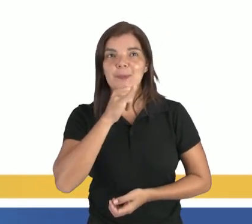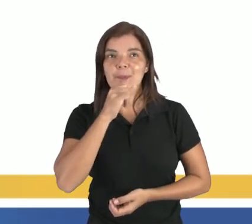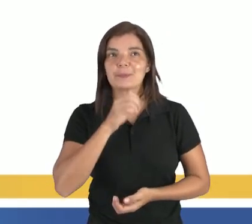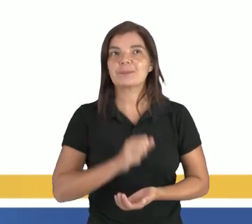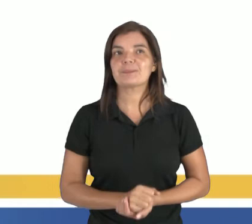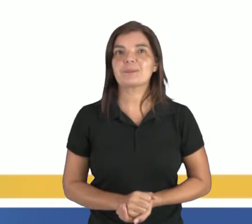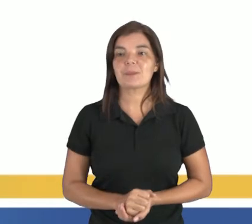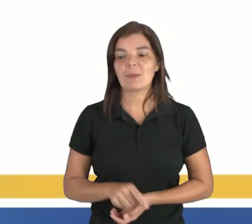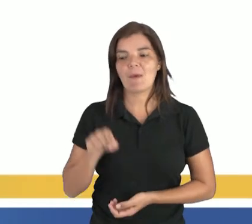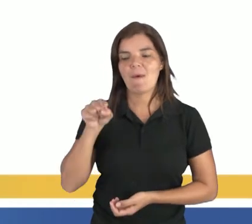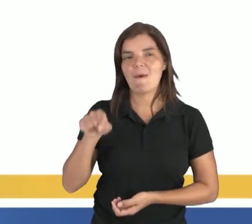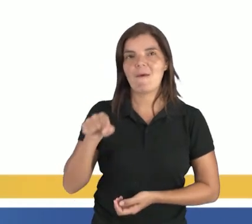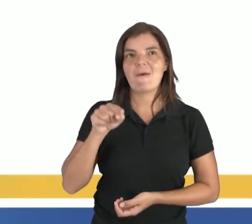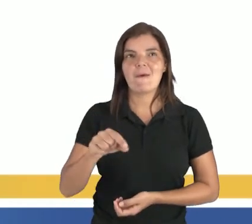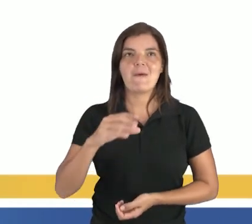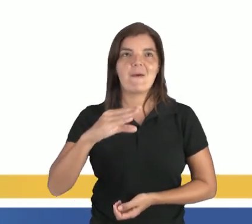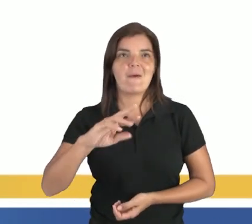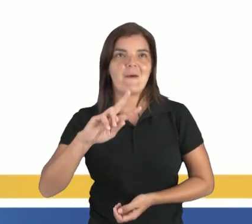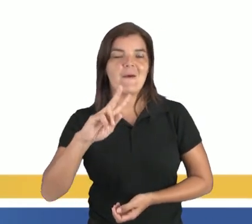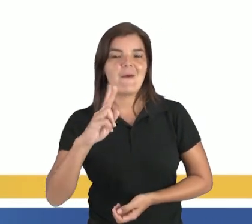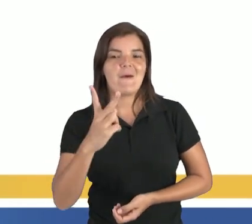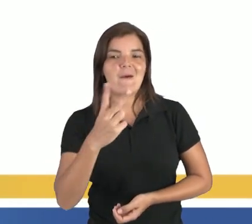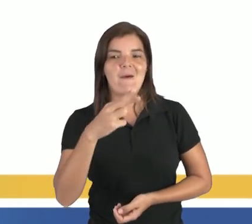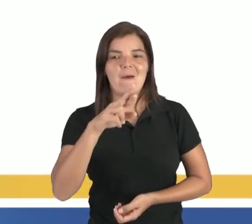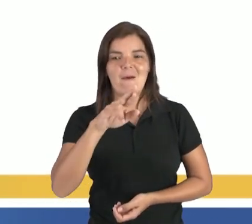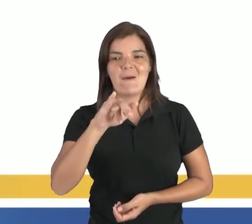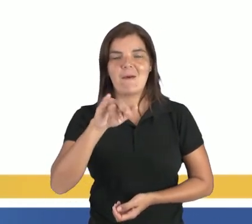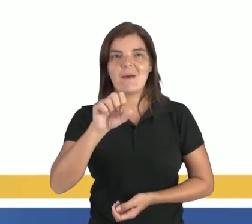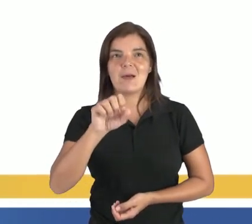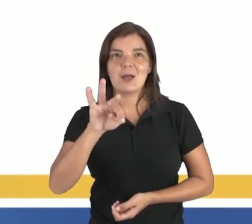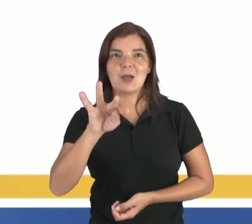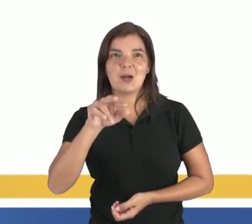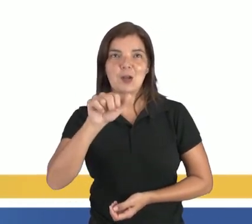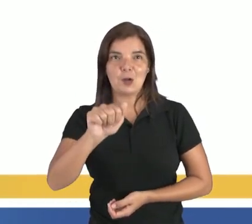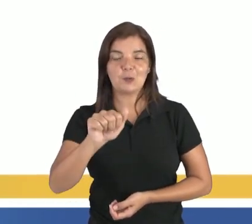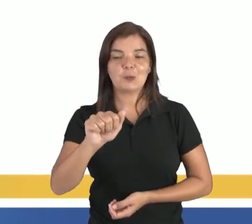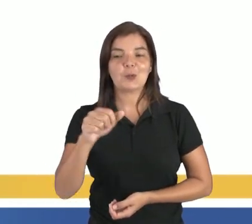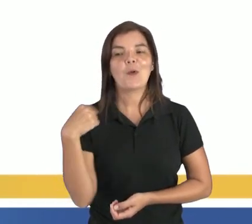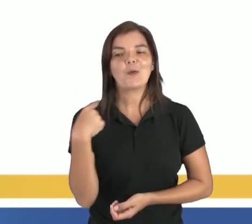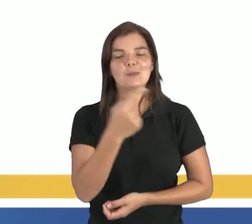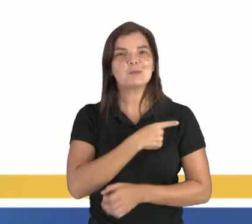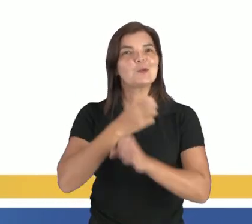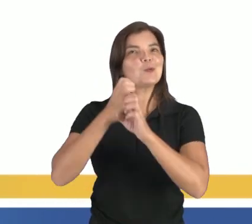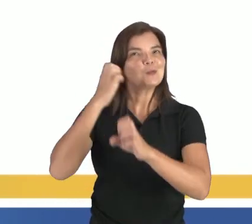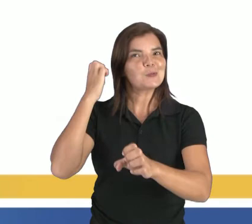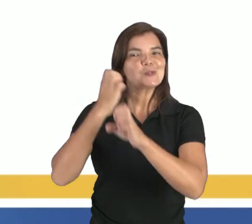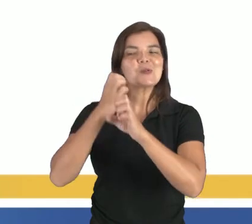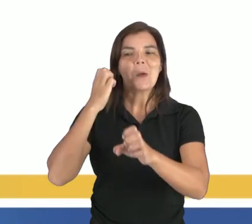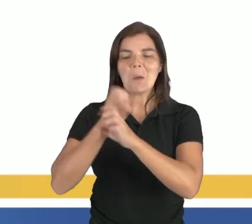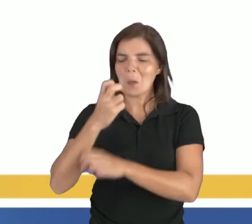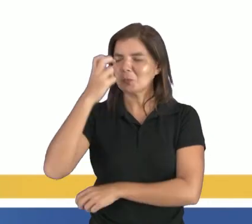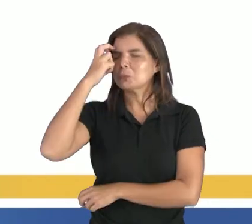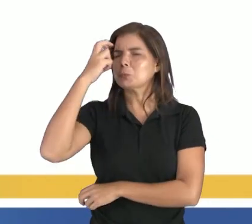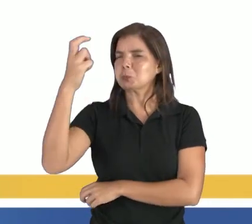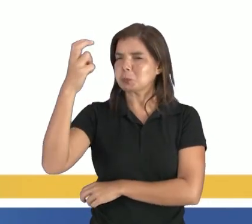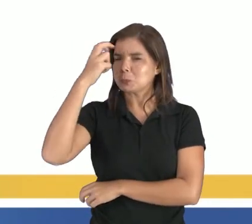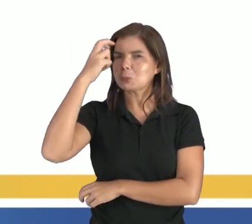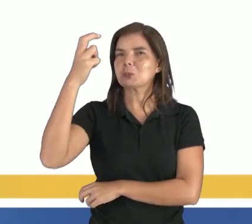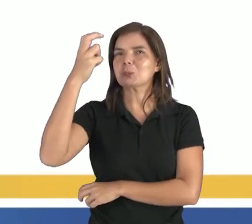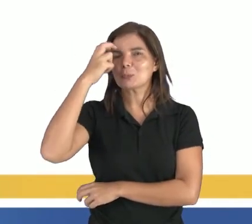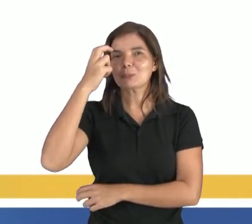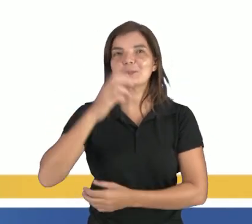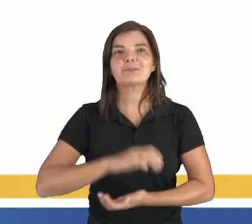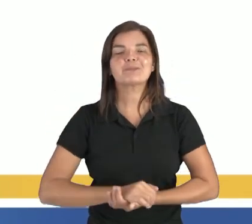Christian, our engineer. He is very smart. Esse é o Christian, nosso engenheiro, ele é muito inteligente.